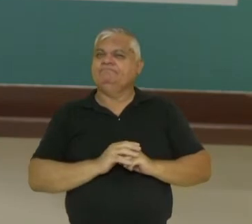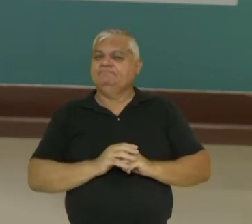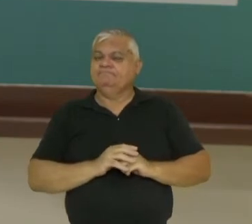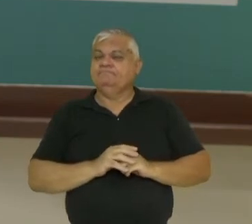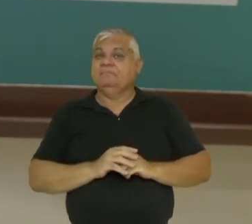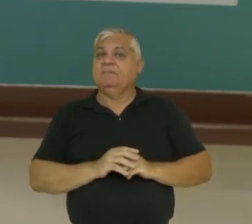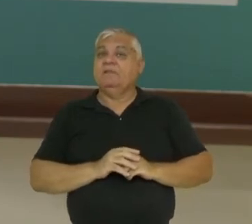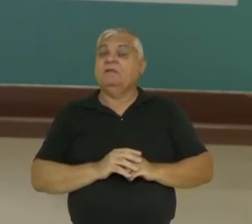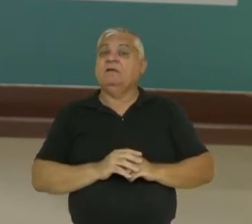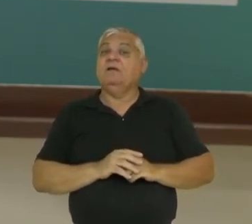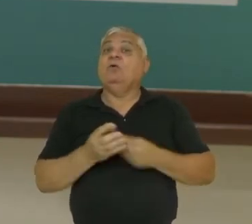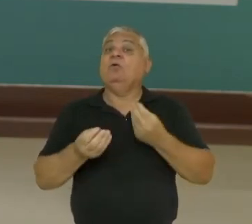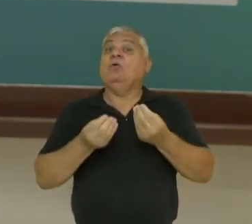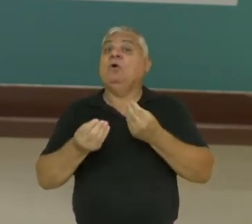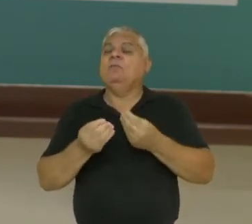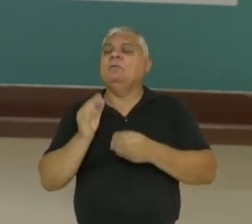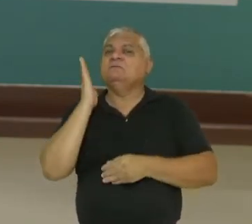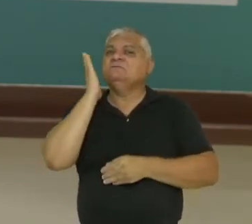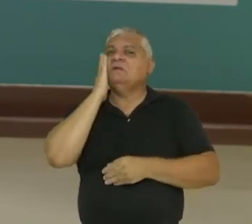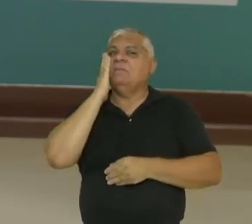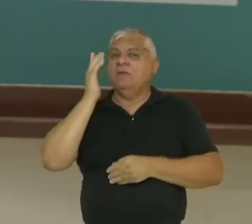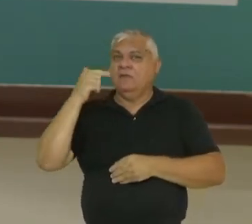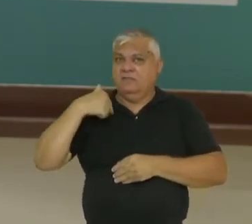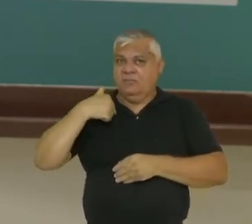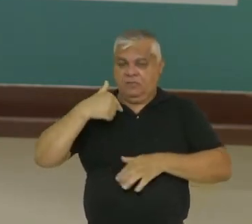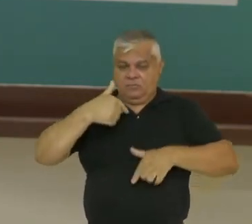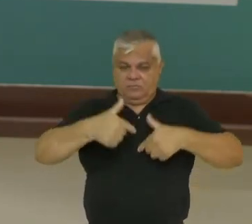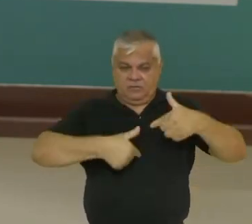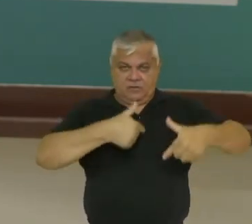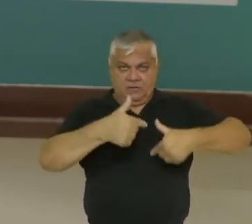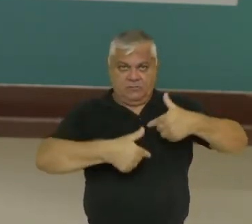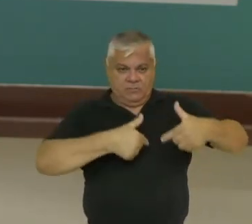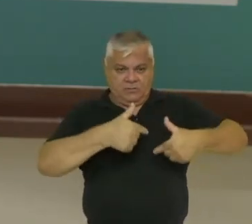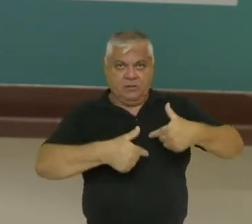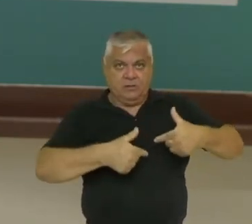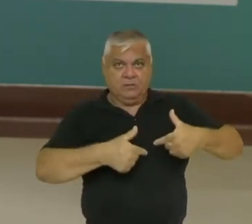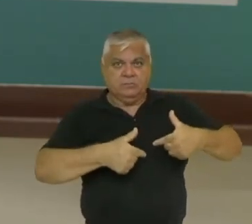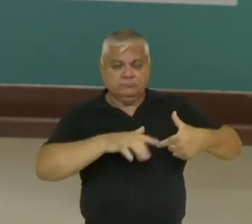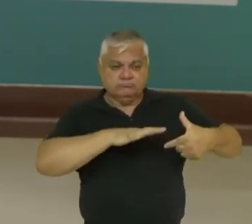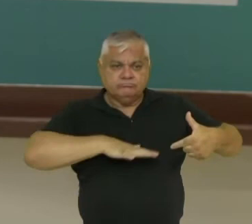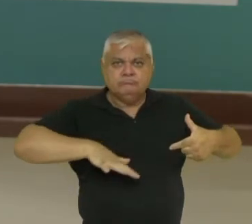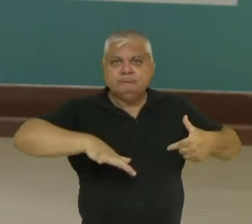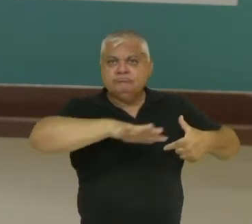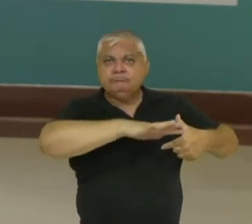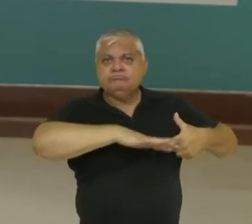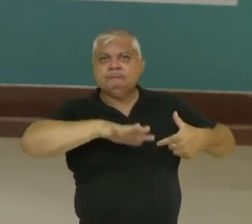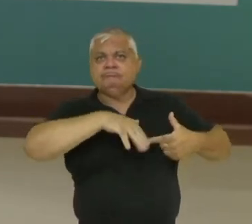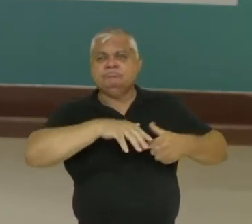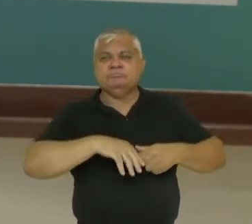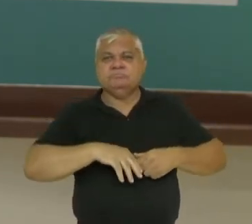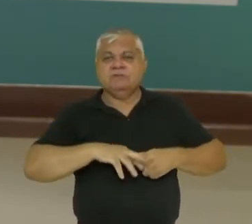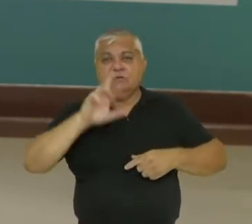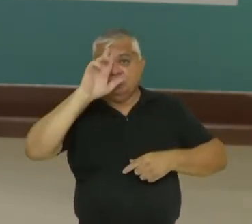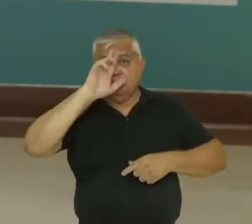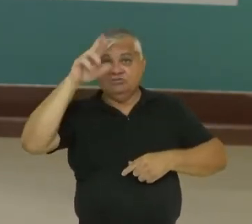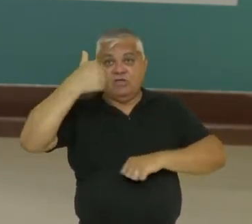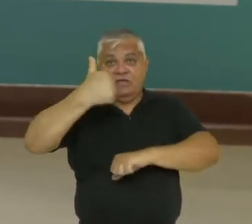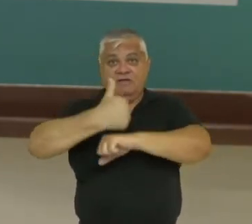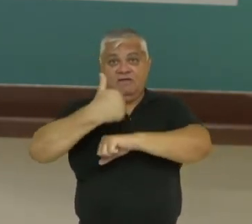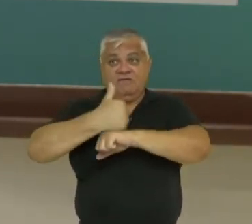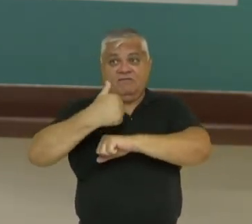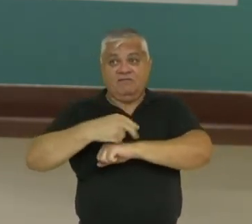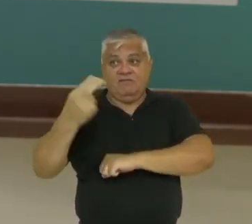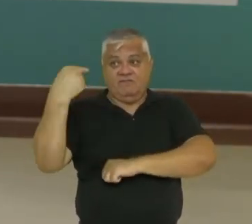vezes nós temos que melhorar a nossa cultura da pechincha. Tranquilo? Vamos para a